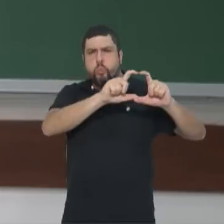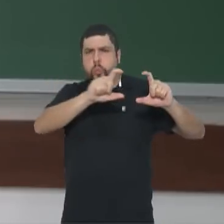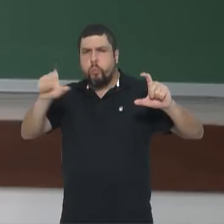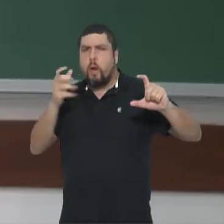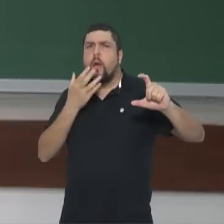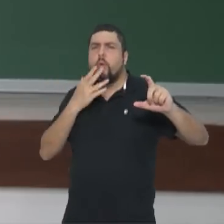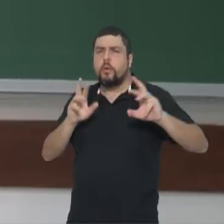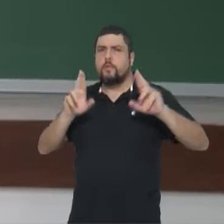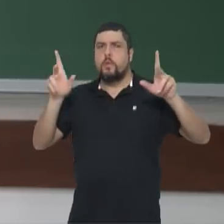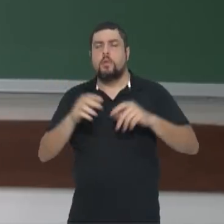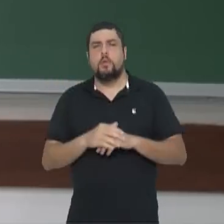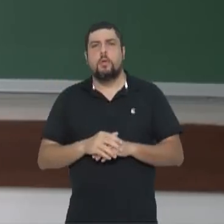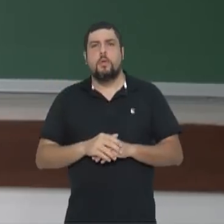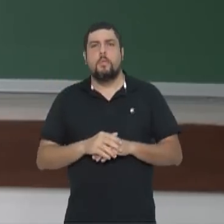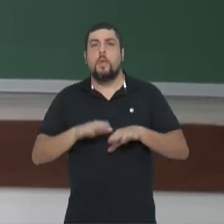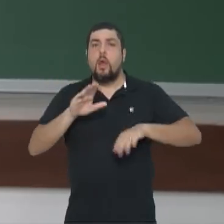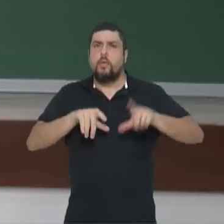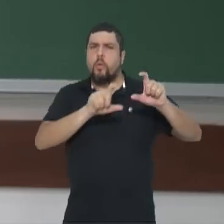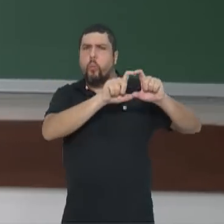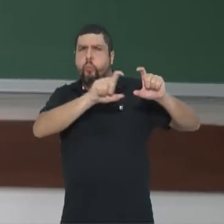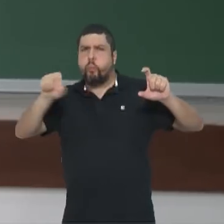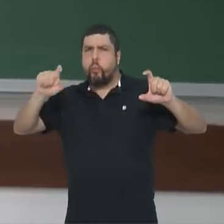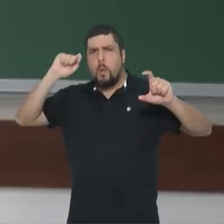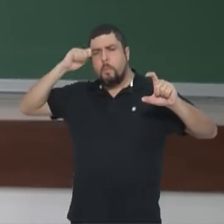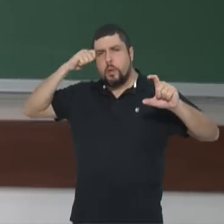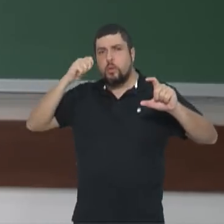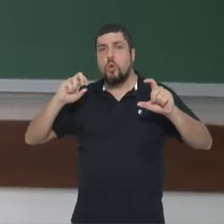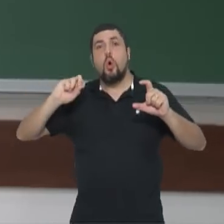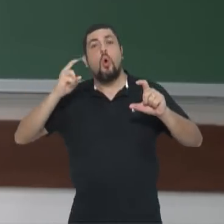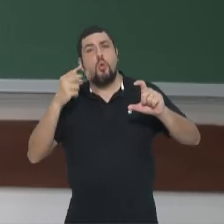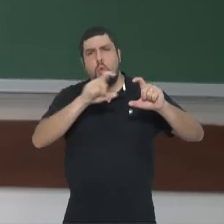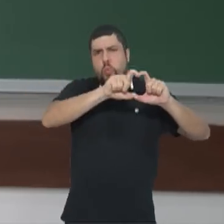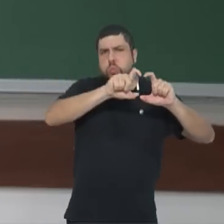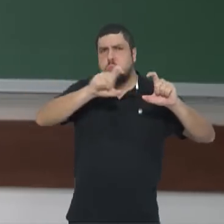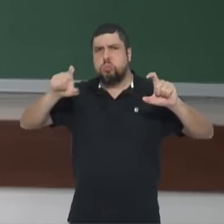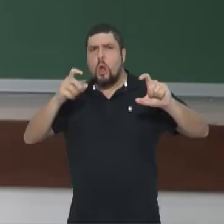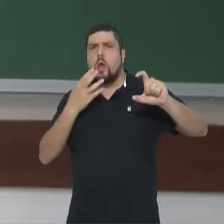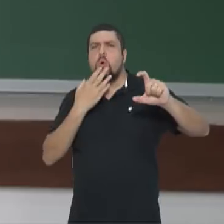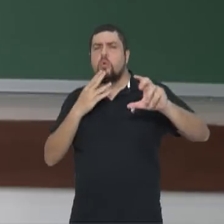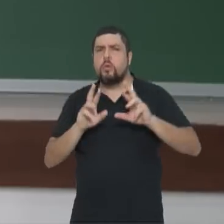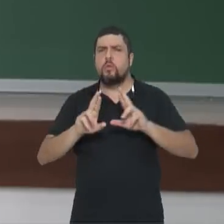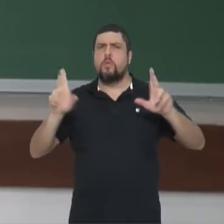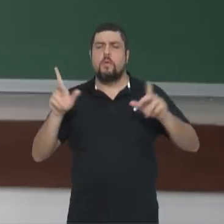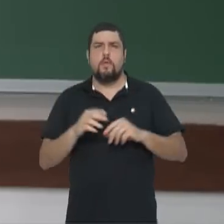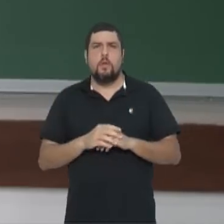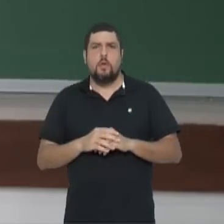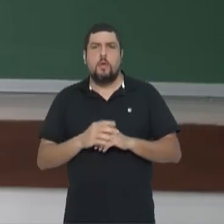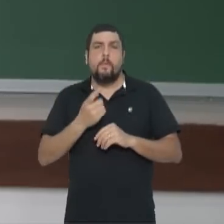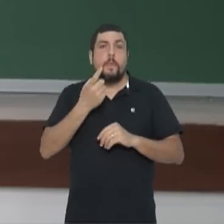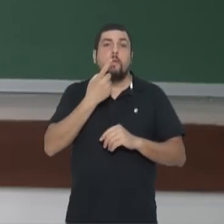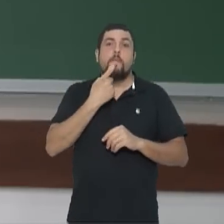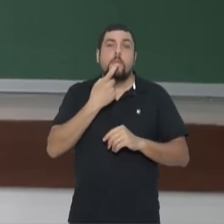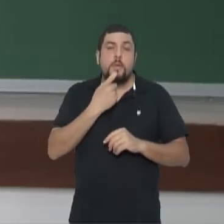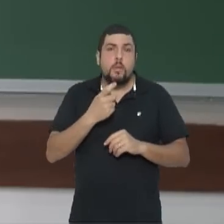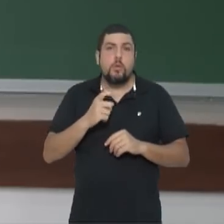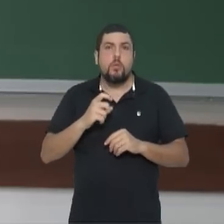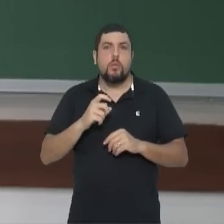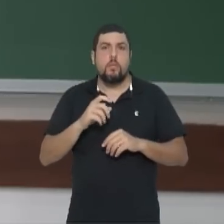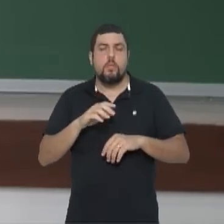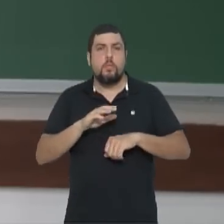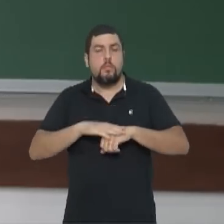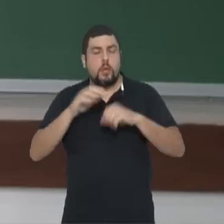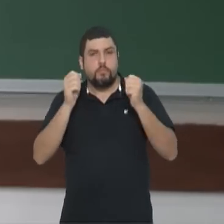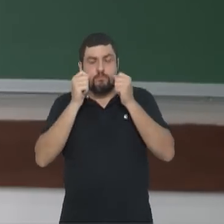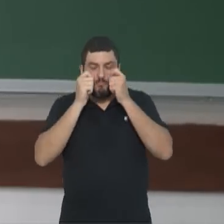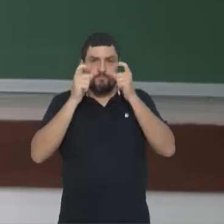está com letra maior e ainda vem em uma cor diferente, geralmente em vermelho, né? Mas pode ter